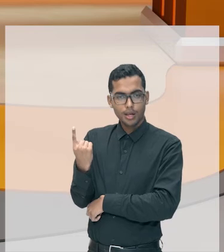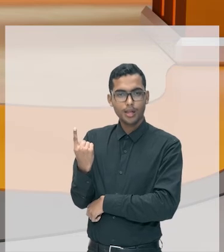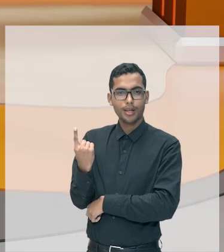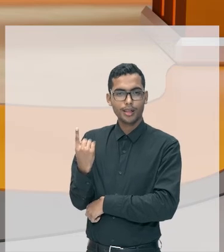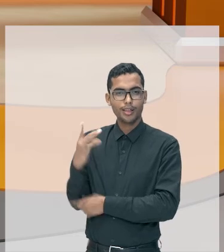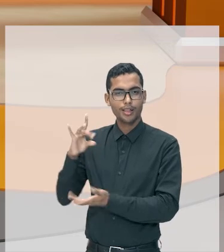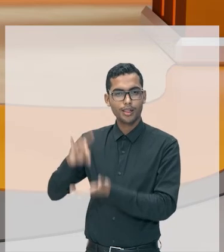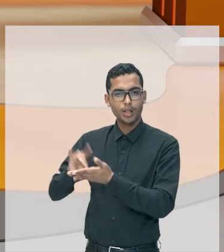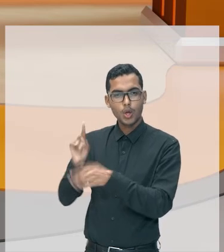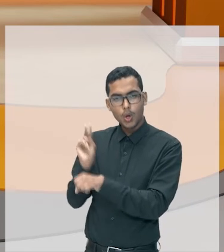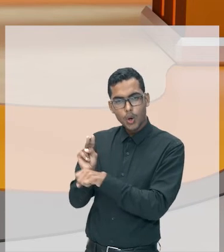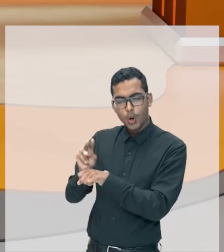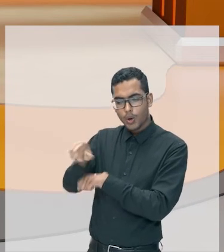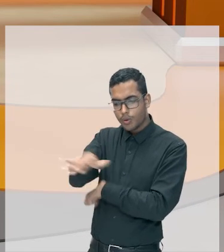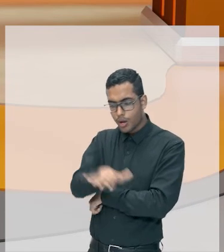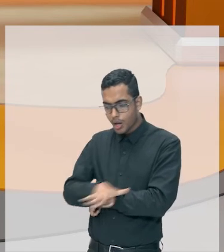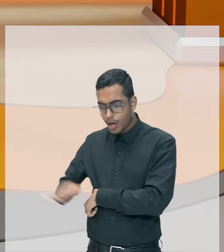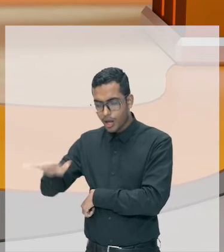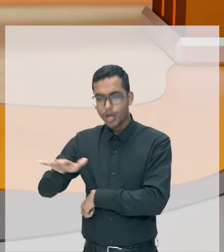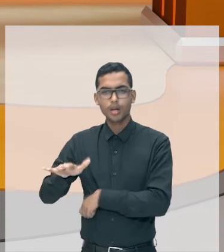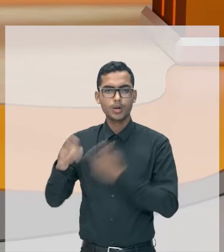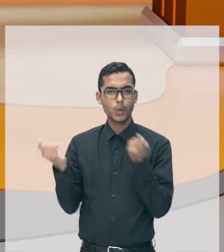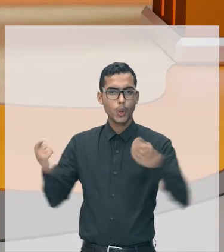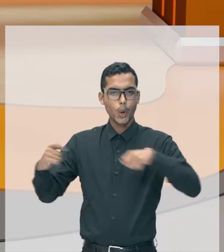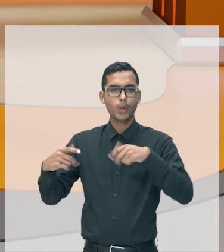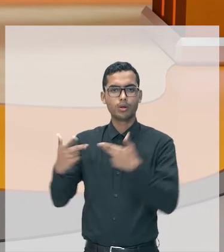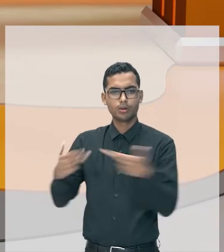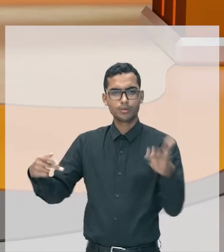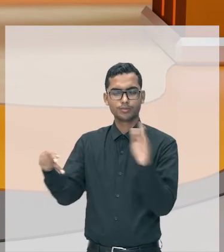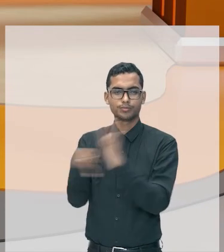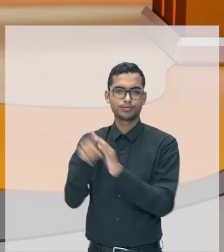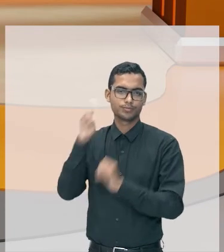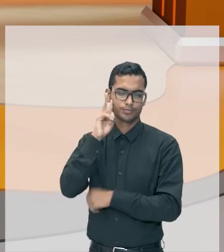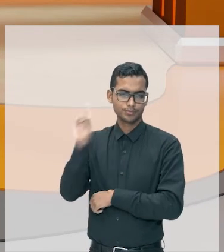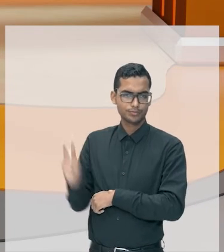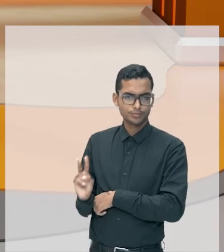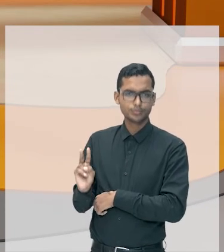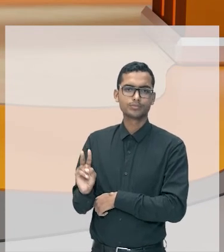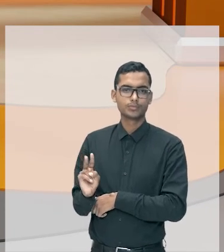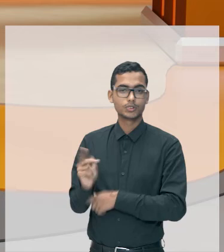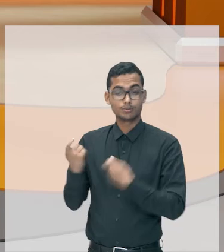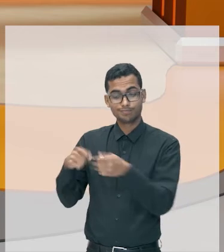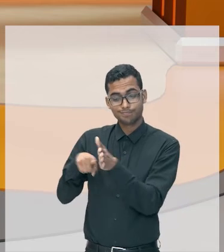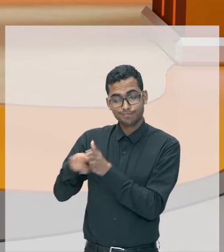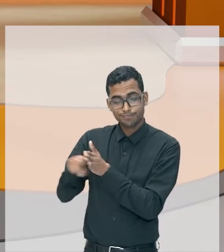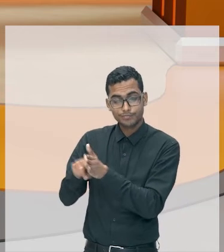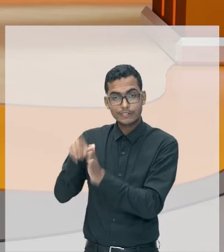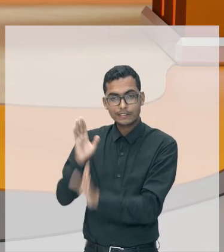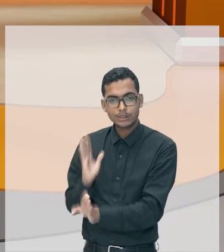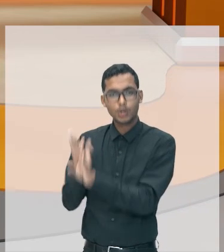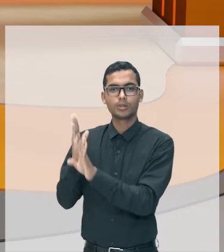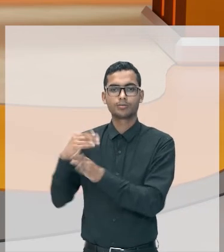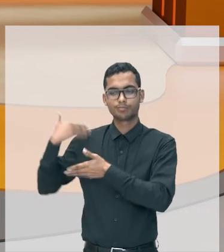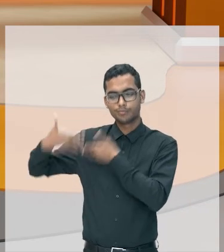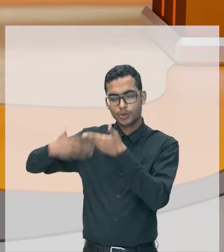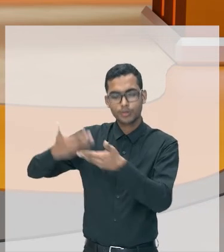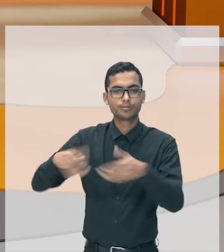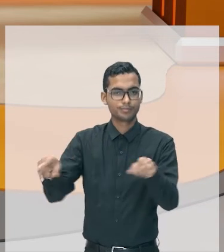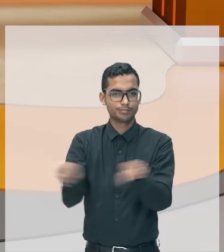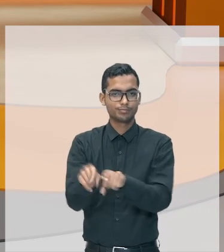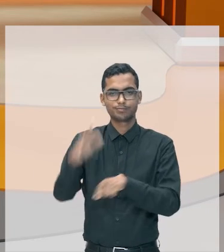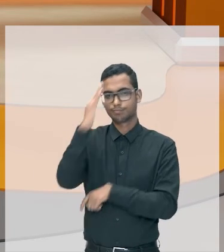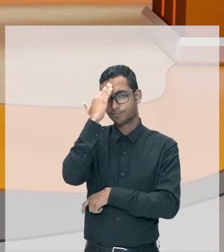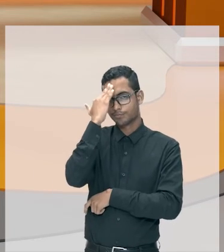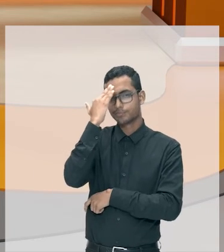cuidado com aquela área, porque ali provavelmente tem um pouco da nossa história que precisa ser desvendada. E a gente sabe disso